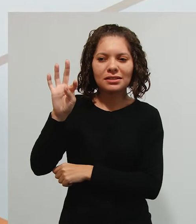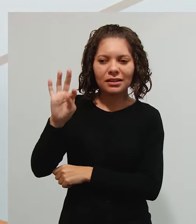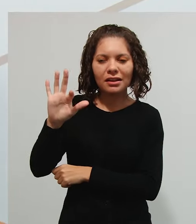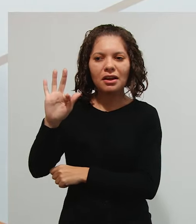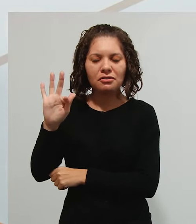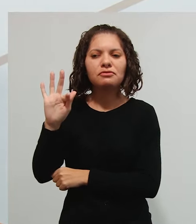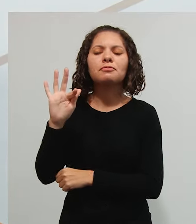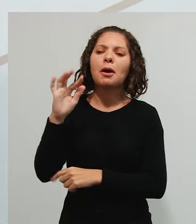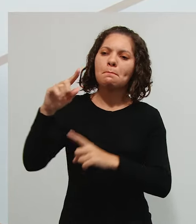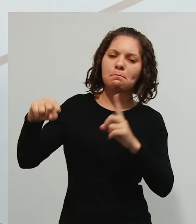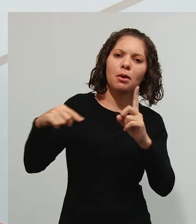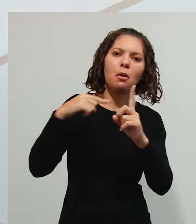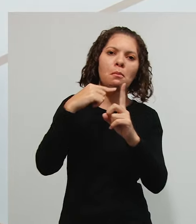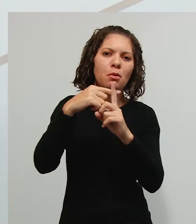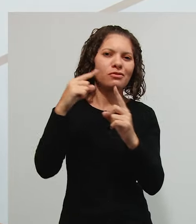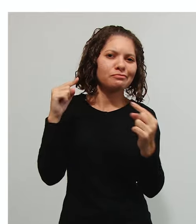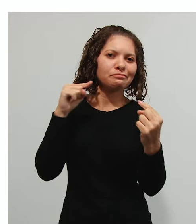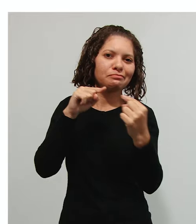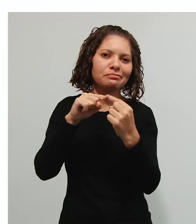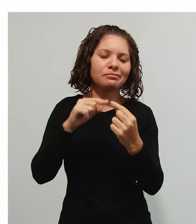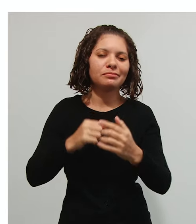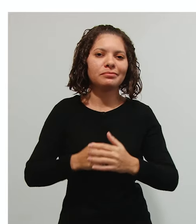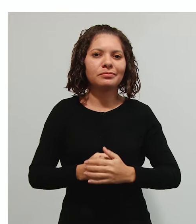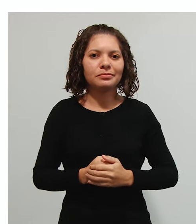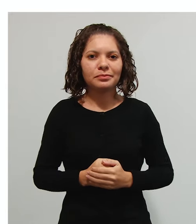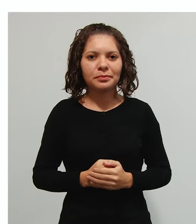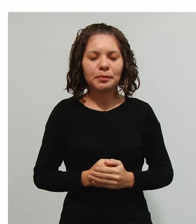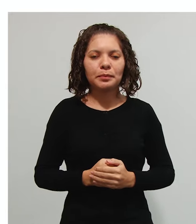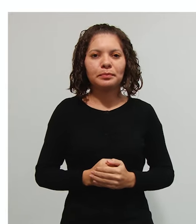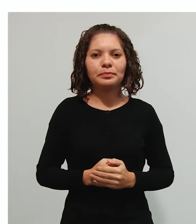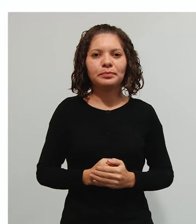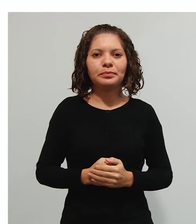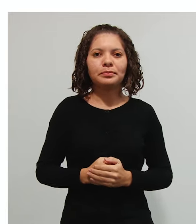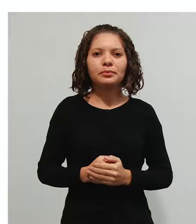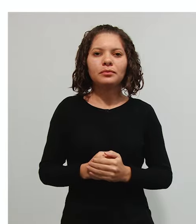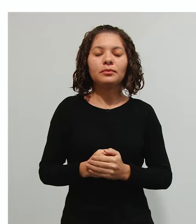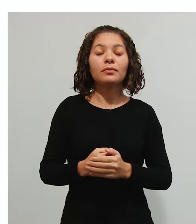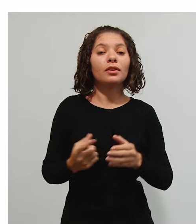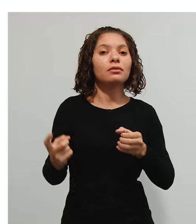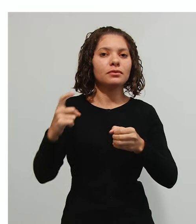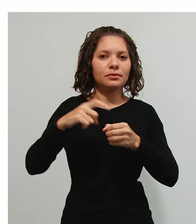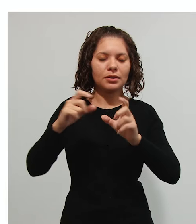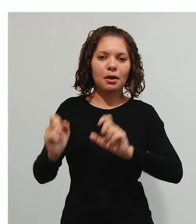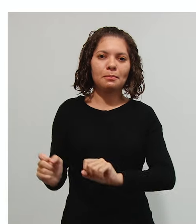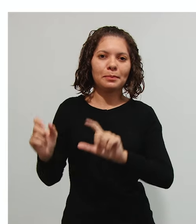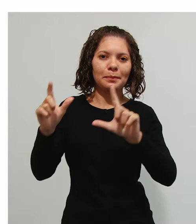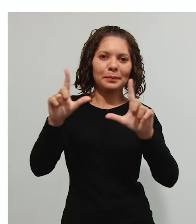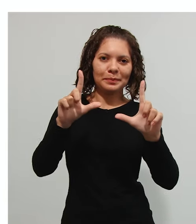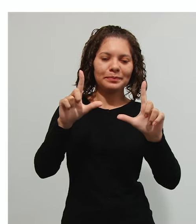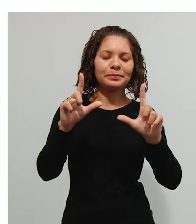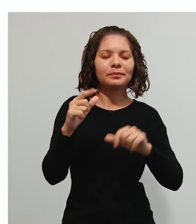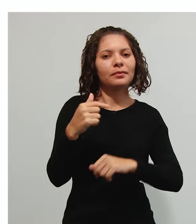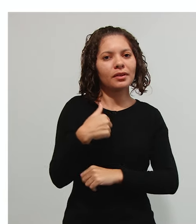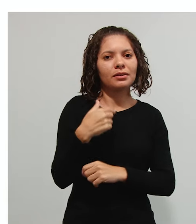às imunidades constitucionais tá voltem ali Como eu disse para vocês